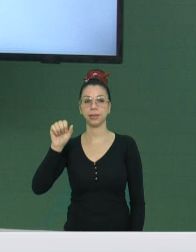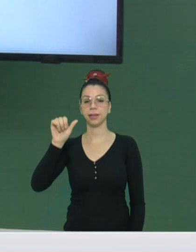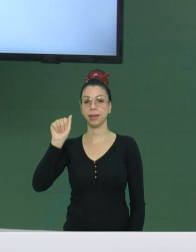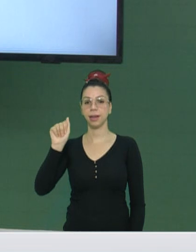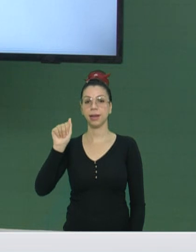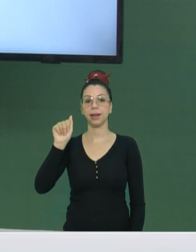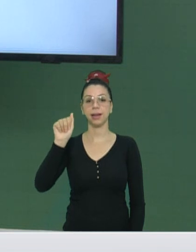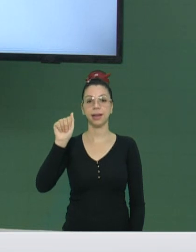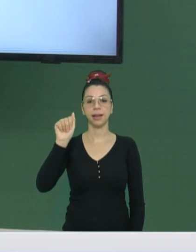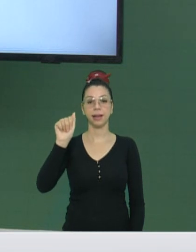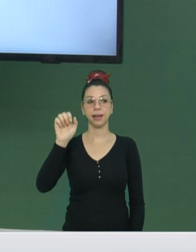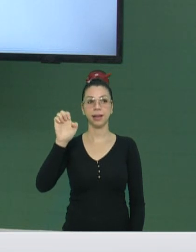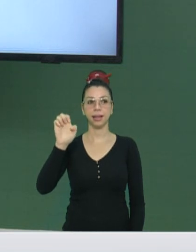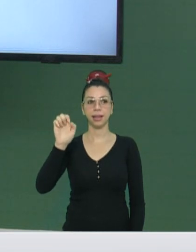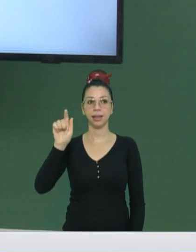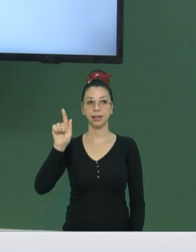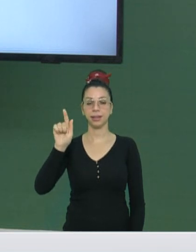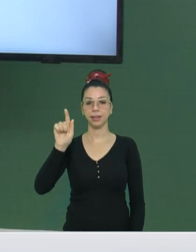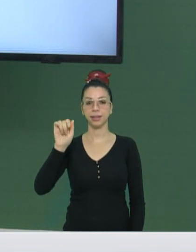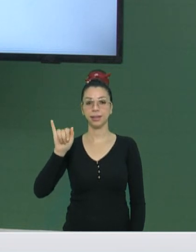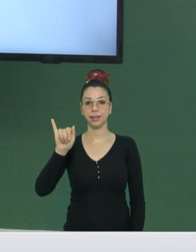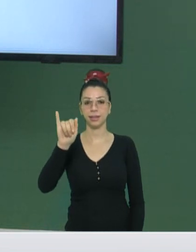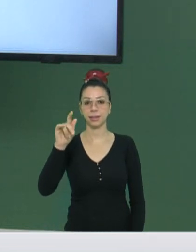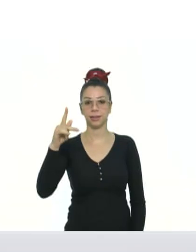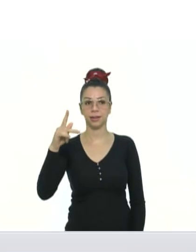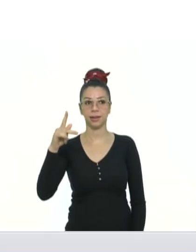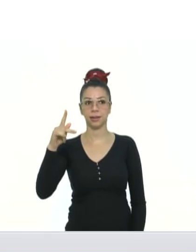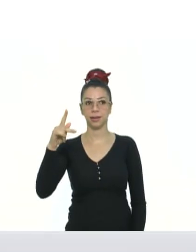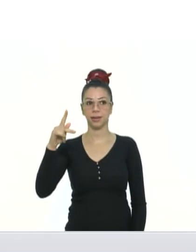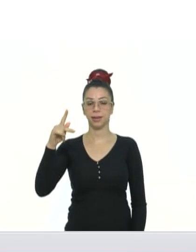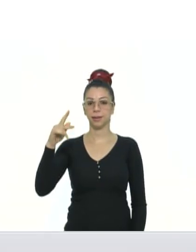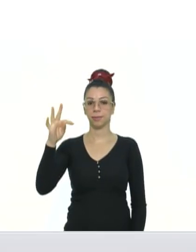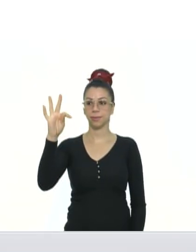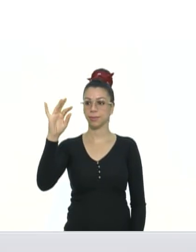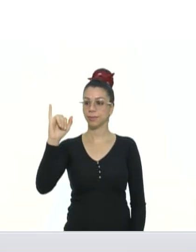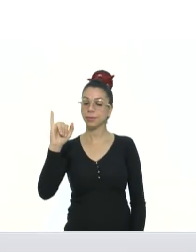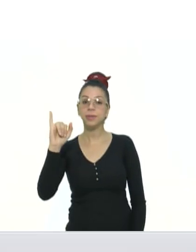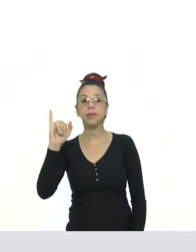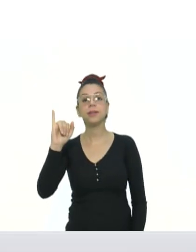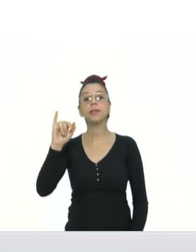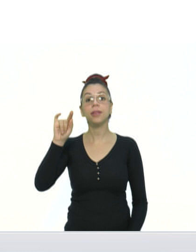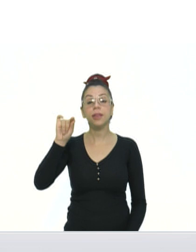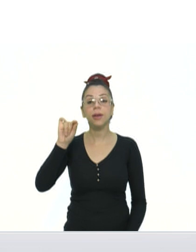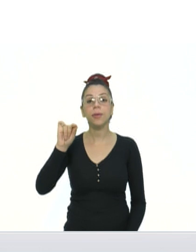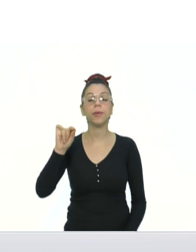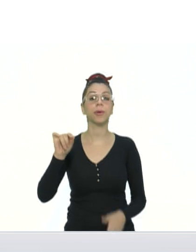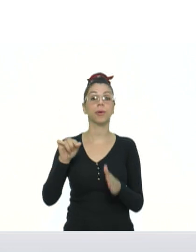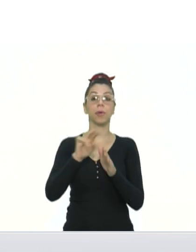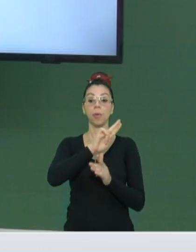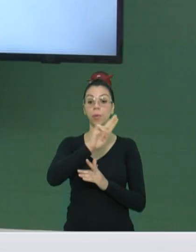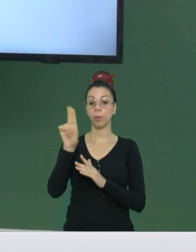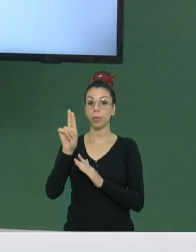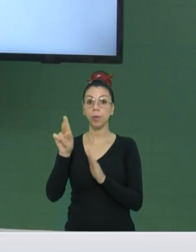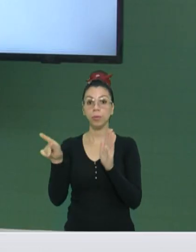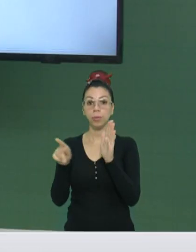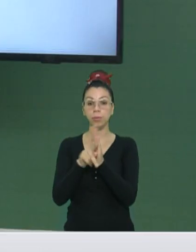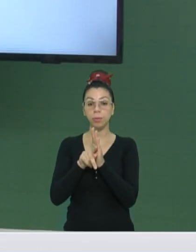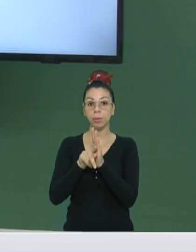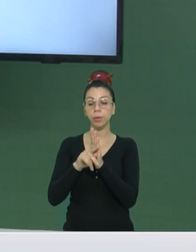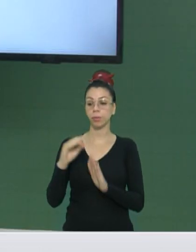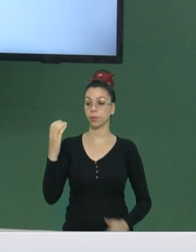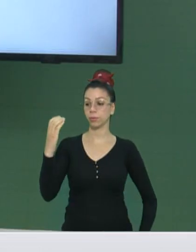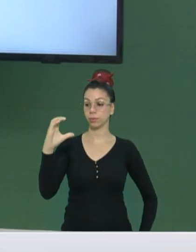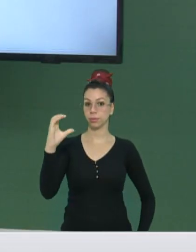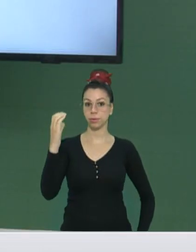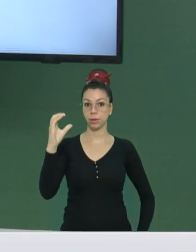vocês, biologia, você vai encontrar todos os nomes científicos em itálico, tá? Quando você